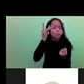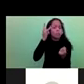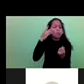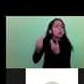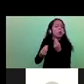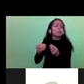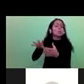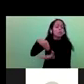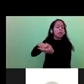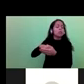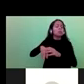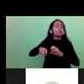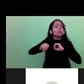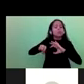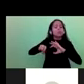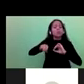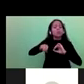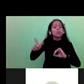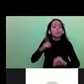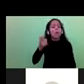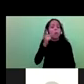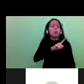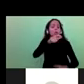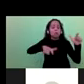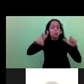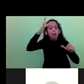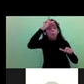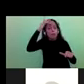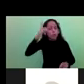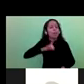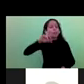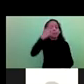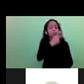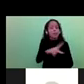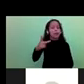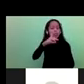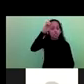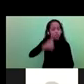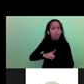indivíduos, inclusive sobre os próprios direitos sociais?